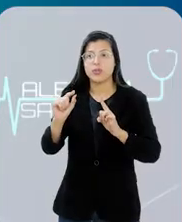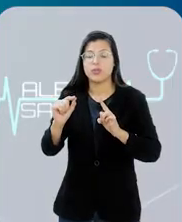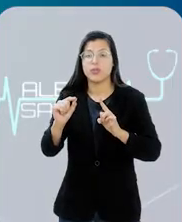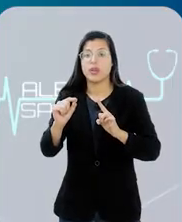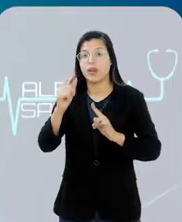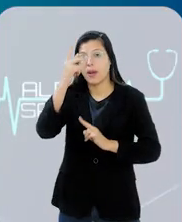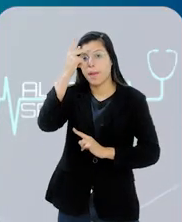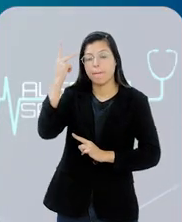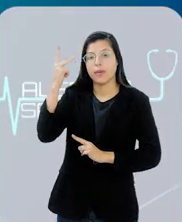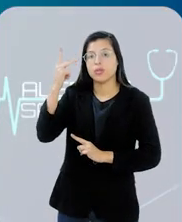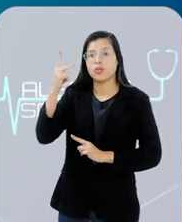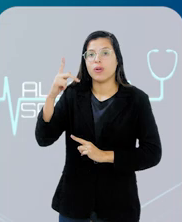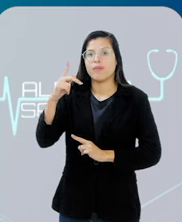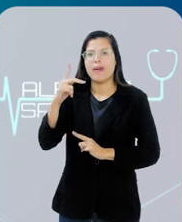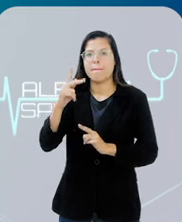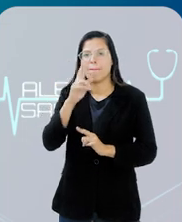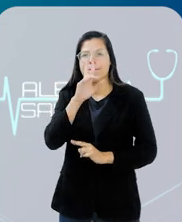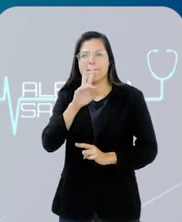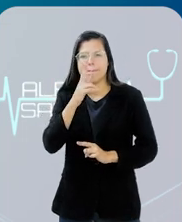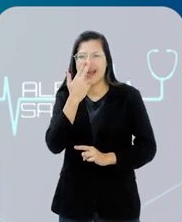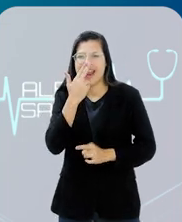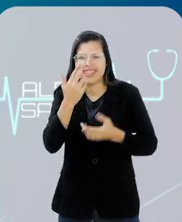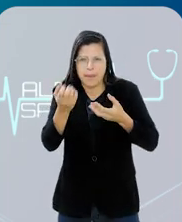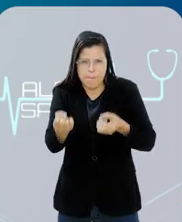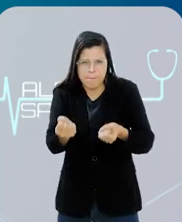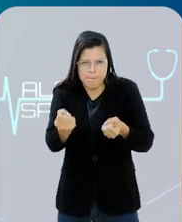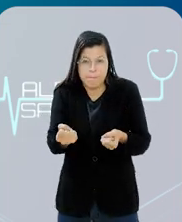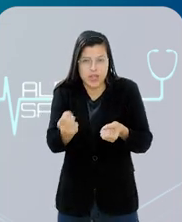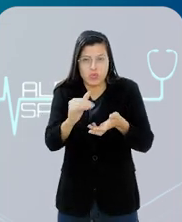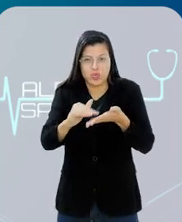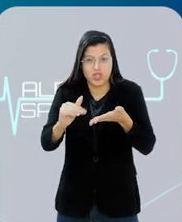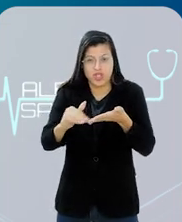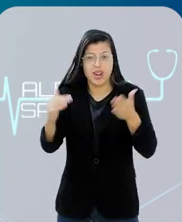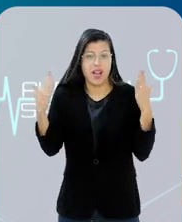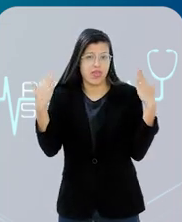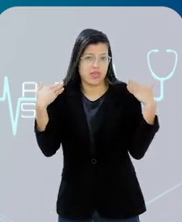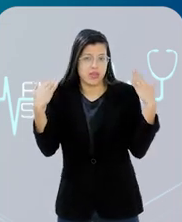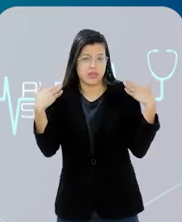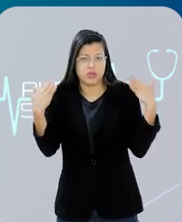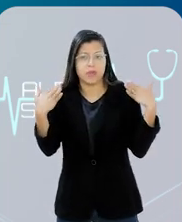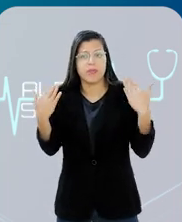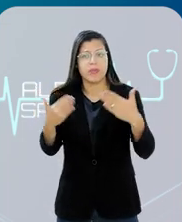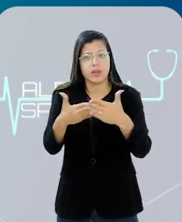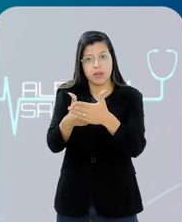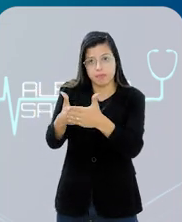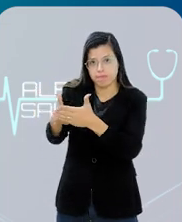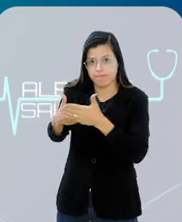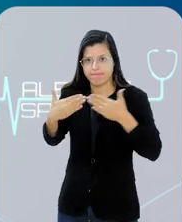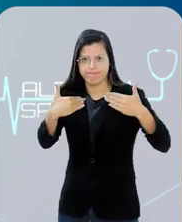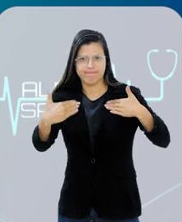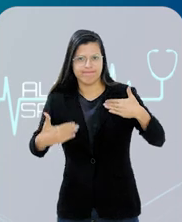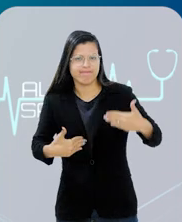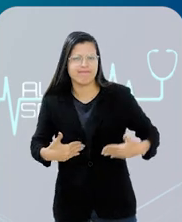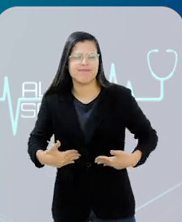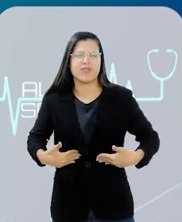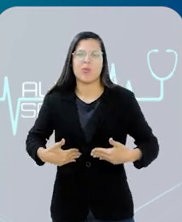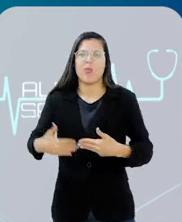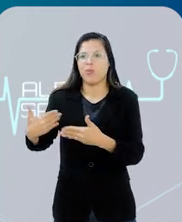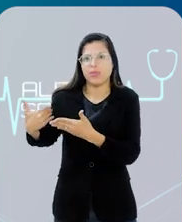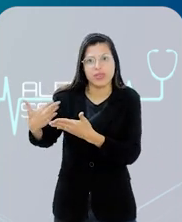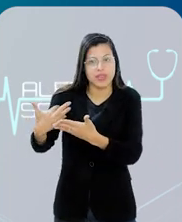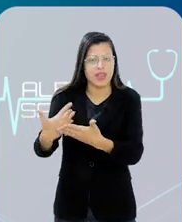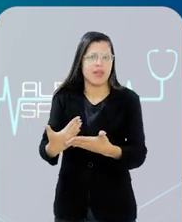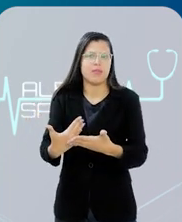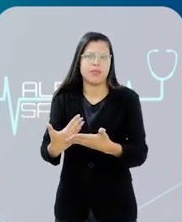paciente literalmente tirar um peso das suas costas, né? A grande limitação física que ela carrega durante muito tempo